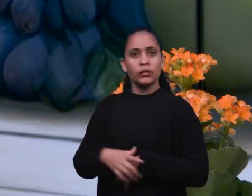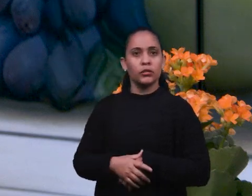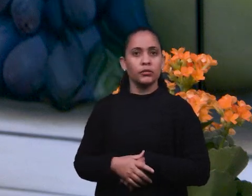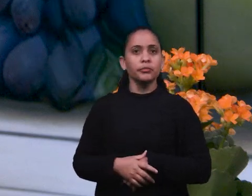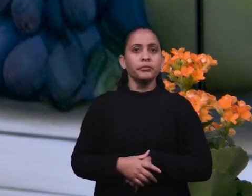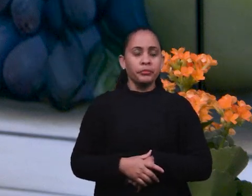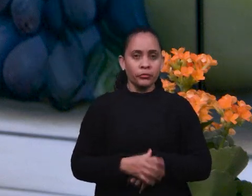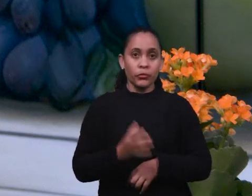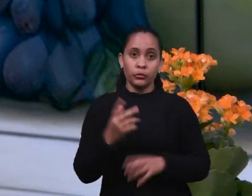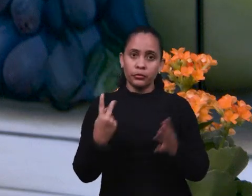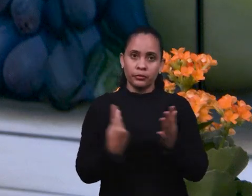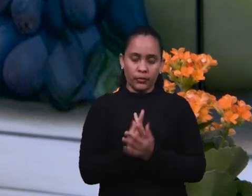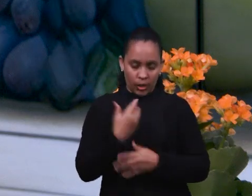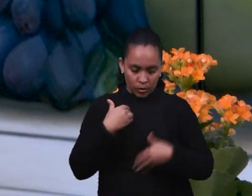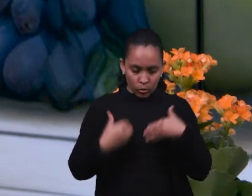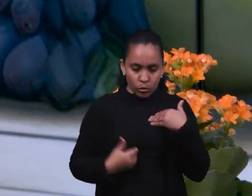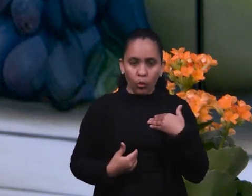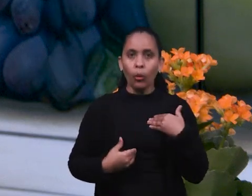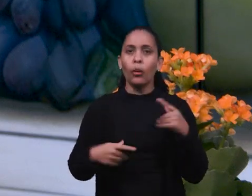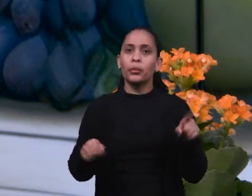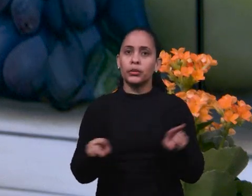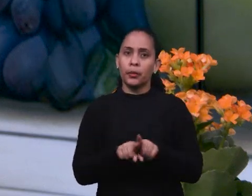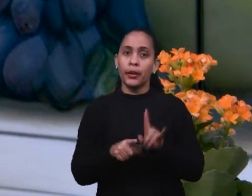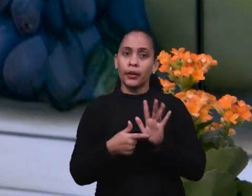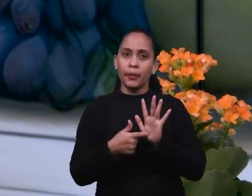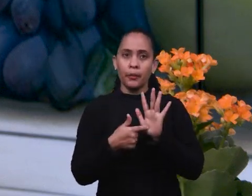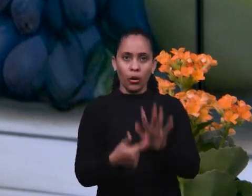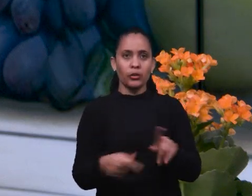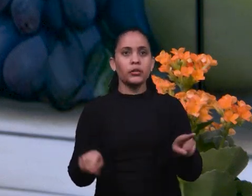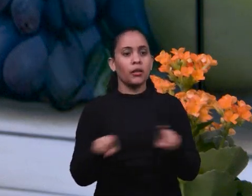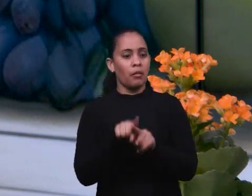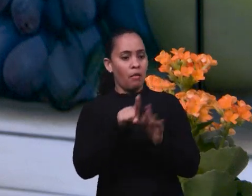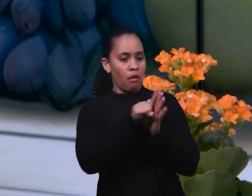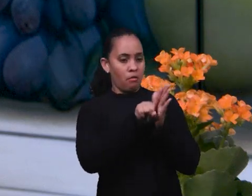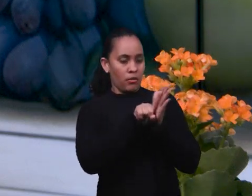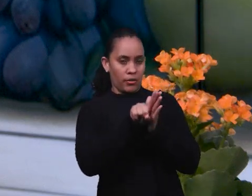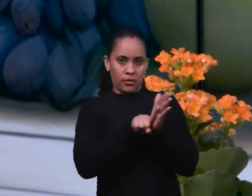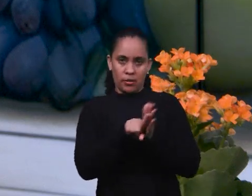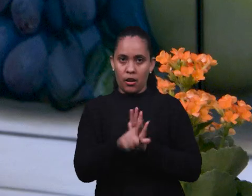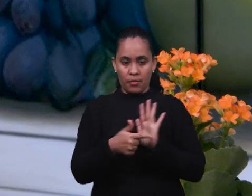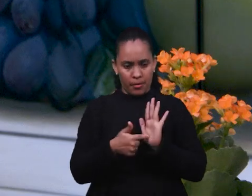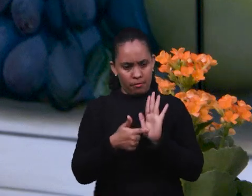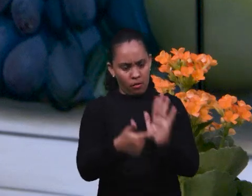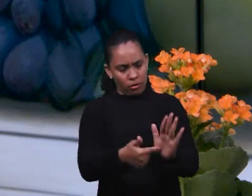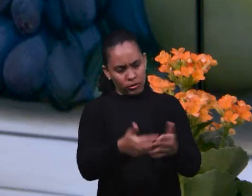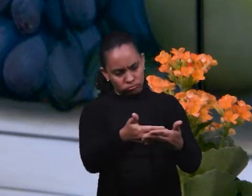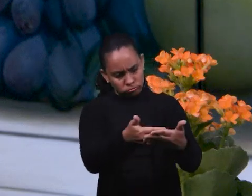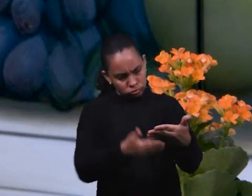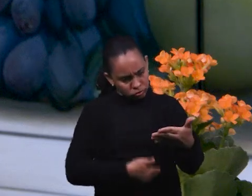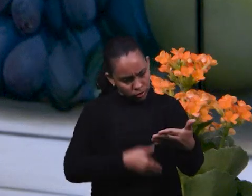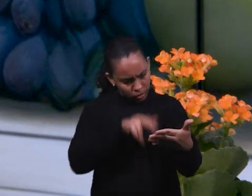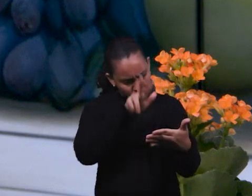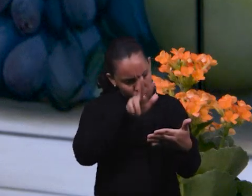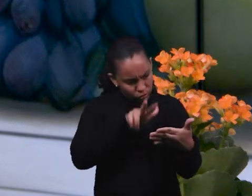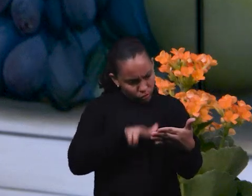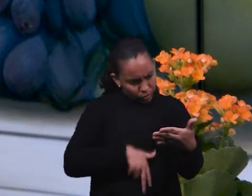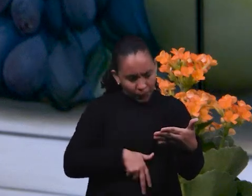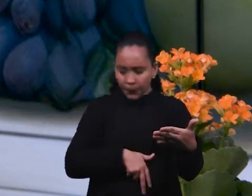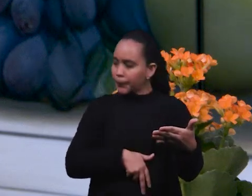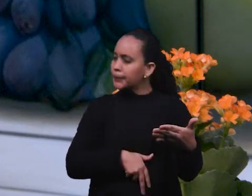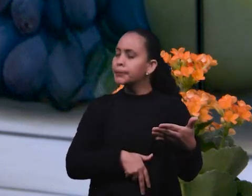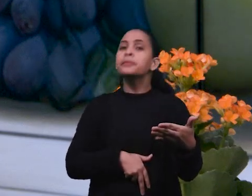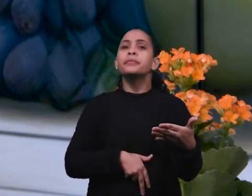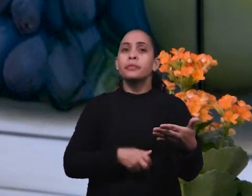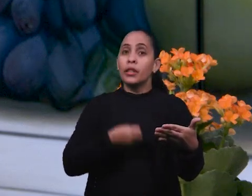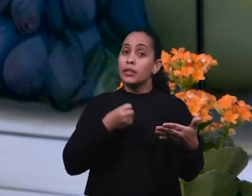sinais e sintomas, né? E, claro, também dos exames bioquímicos, e a gente está sempre ali acompanhando, né, doutora? Para ver se